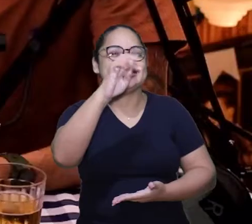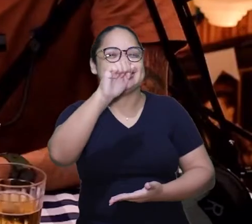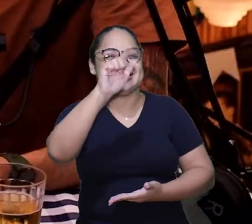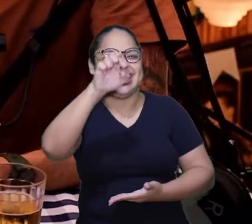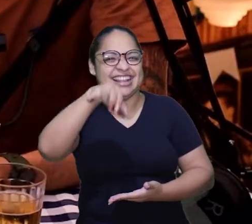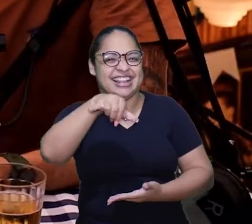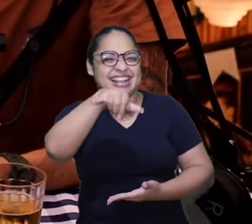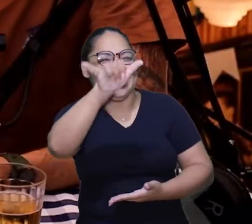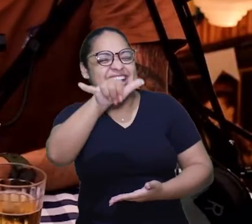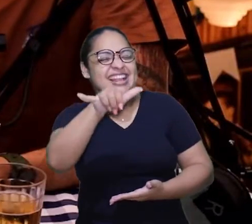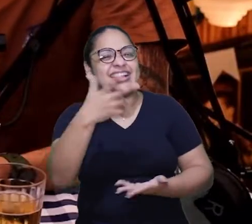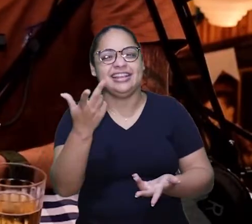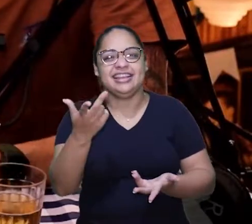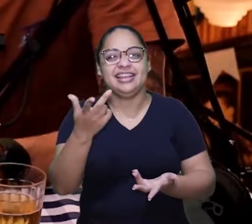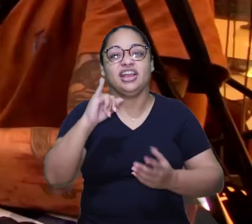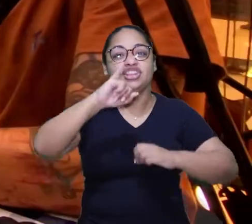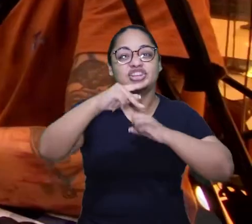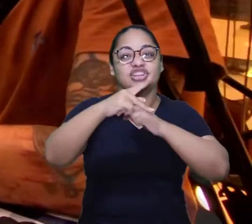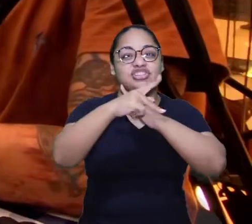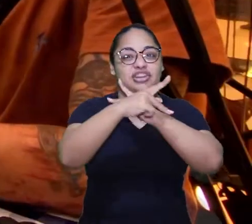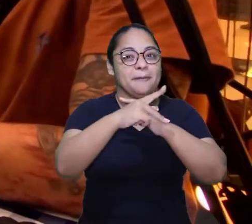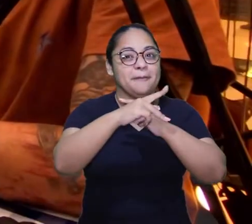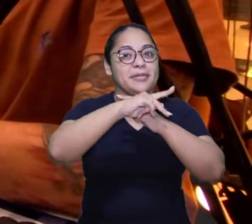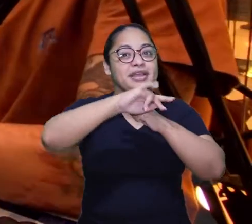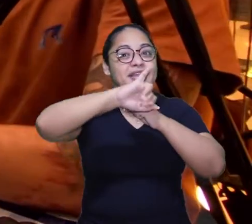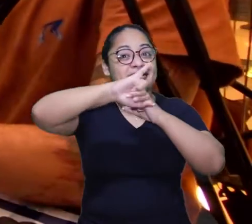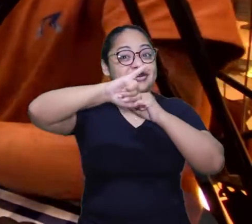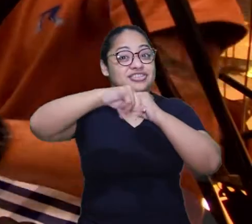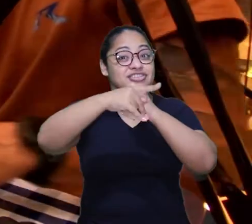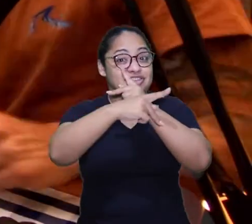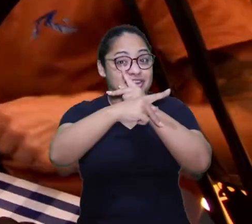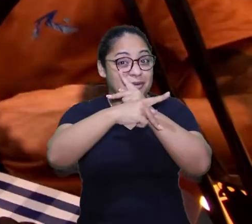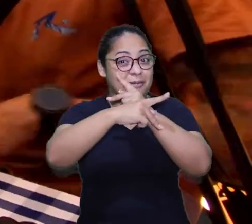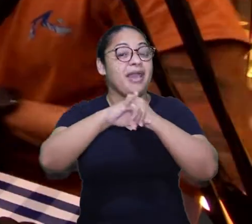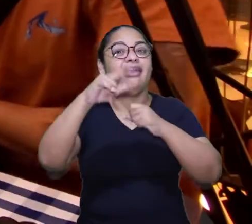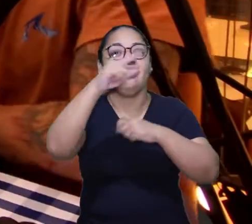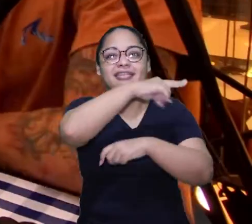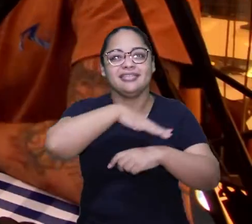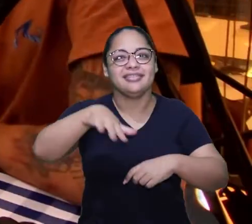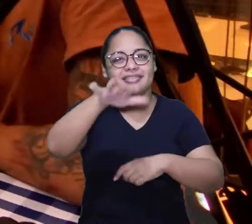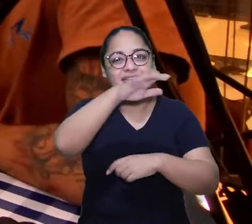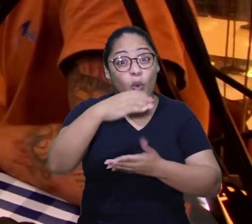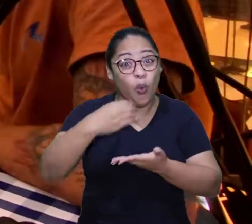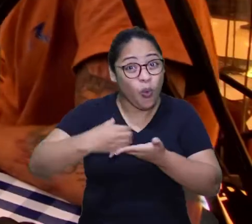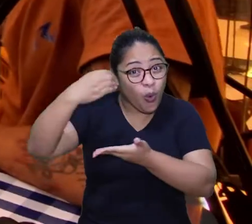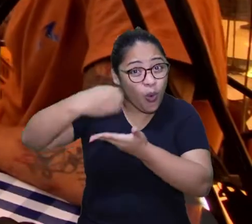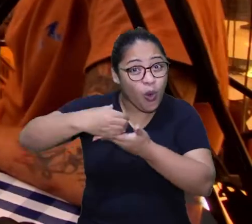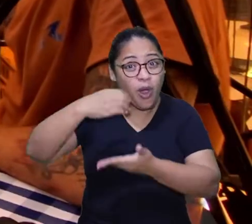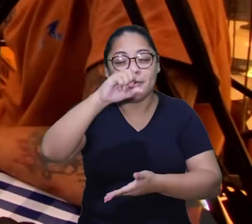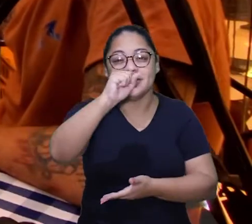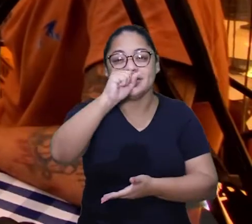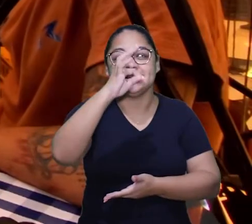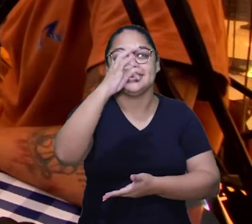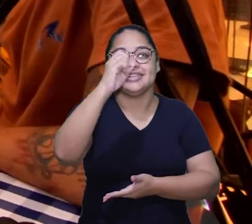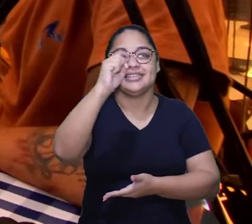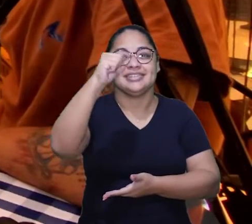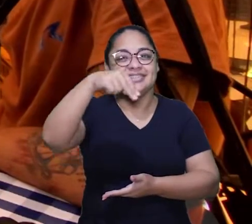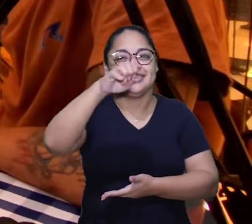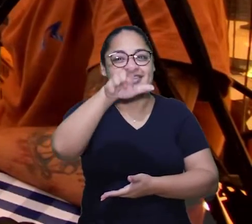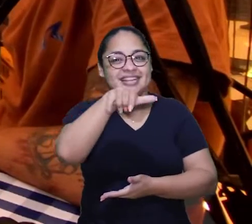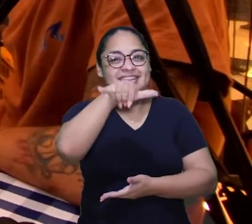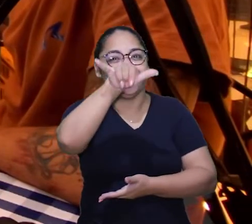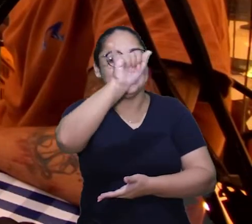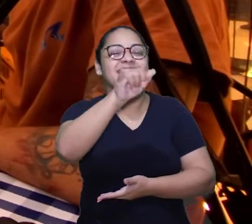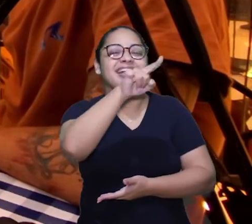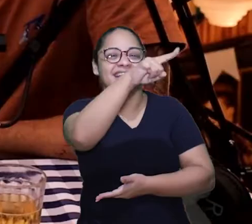da Penha é é Jardim da Penha o copo estando o copo estando eu ganhei muito seguidor eu devo muito a Capistrano e eu vejo que você postou esse dia só para não perder